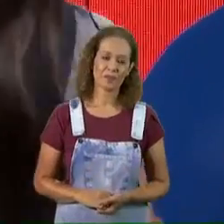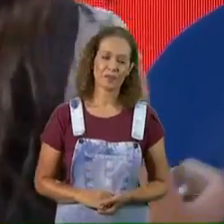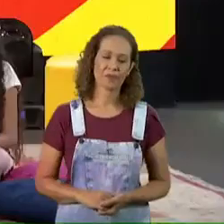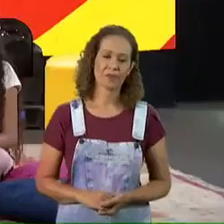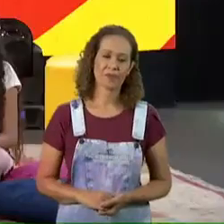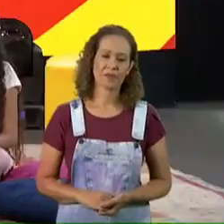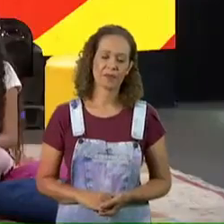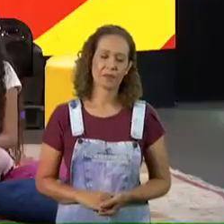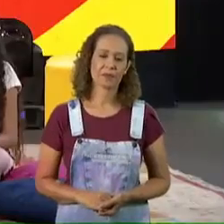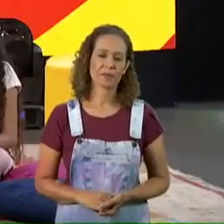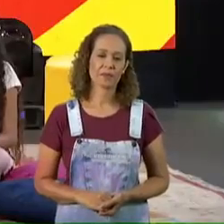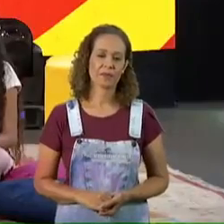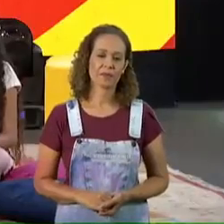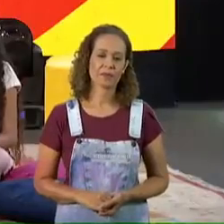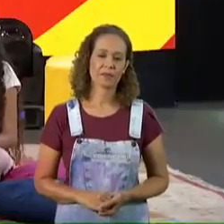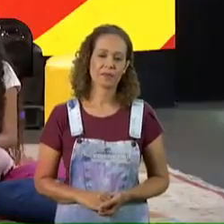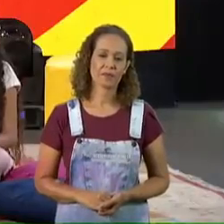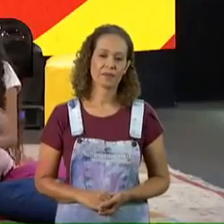Põe lá. Tudo bem.